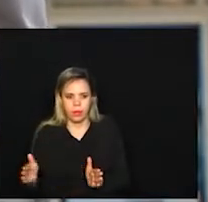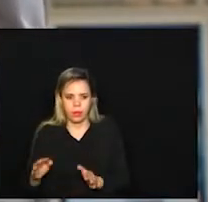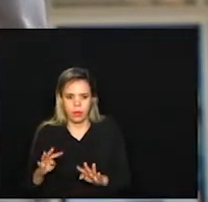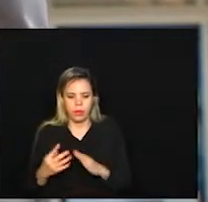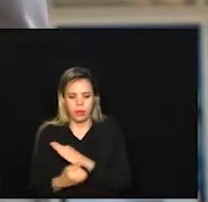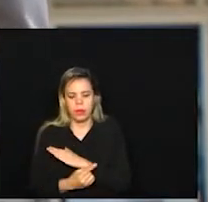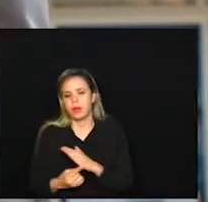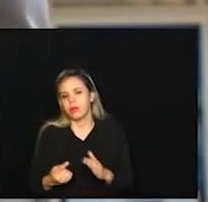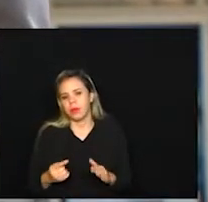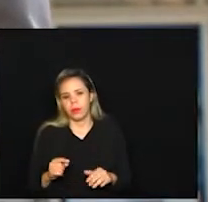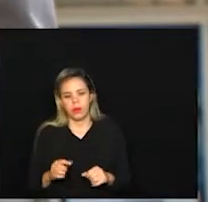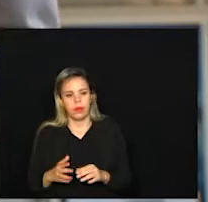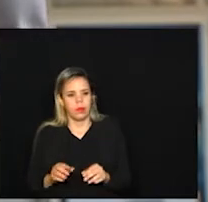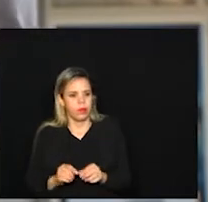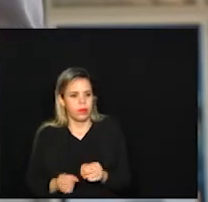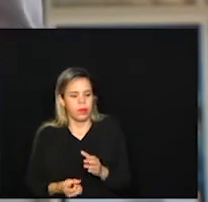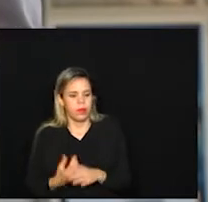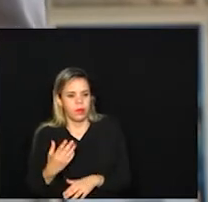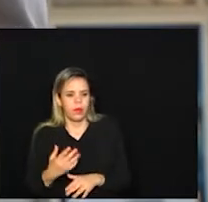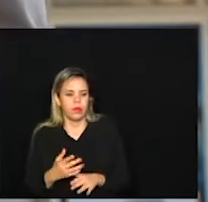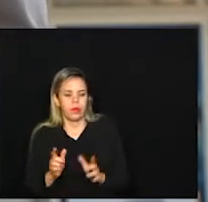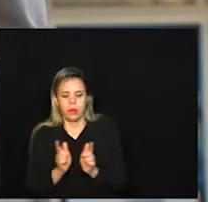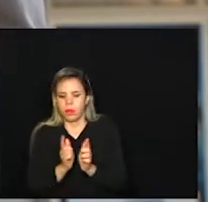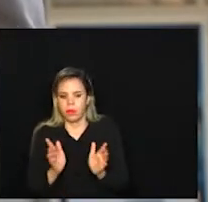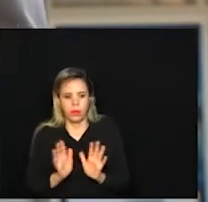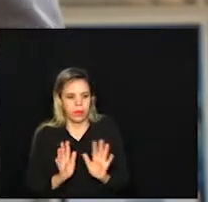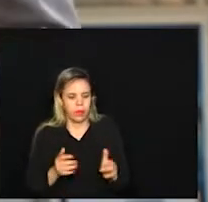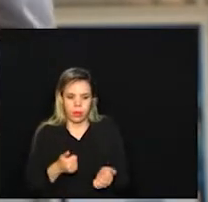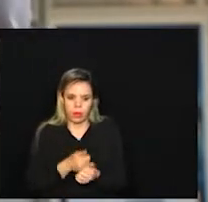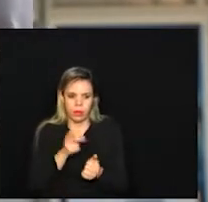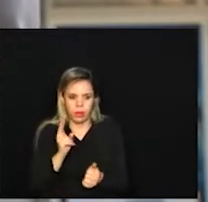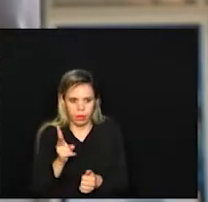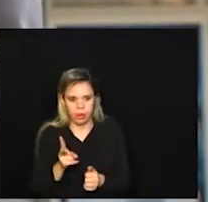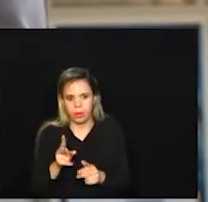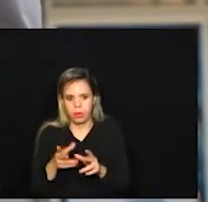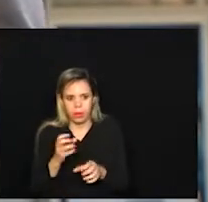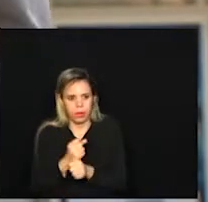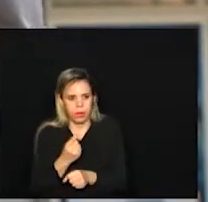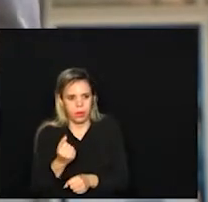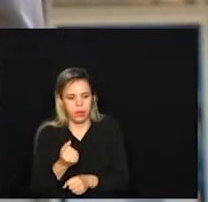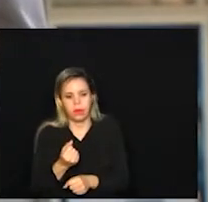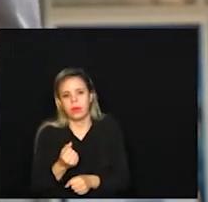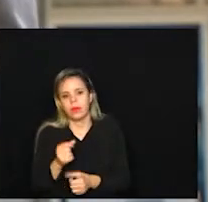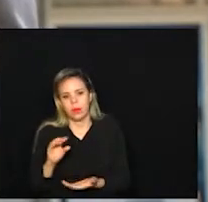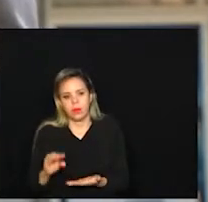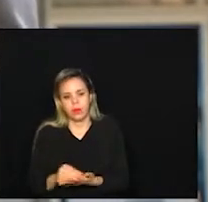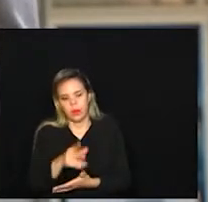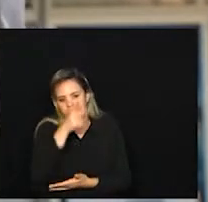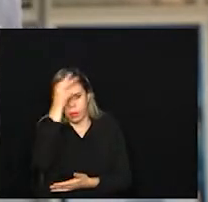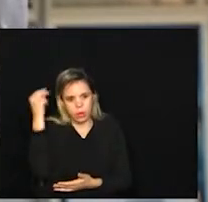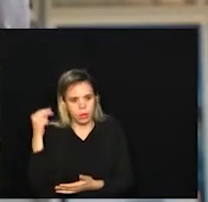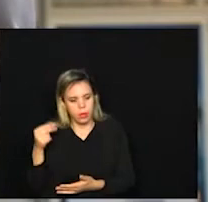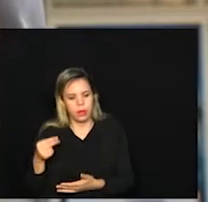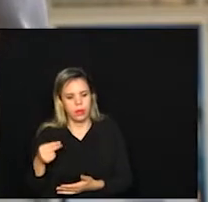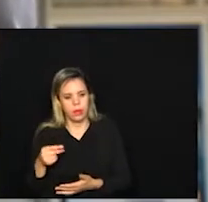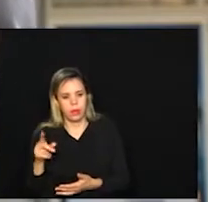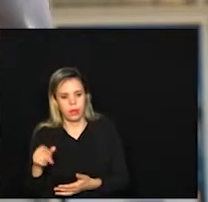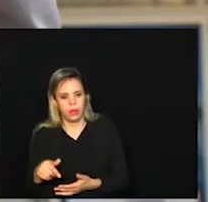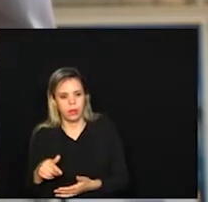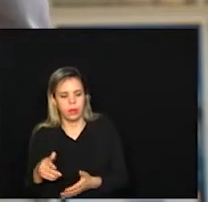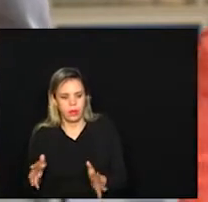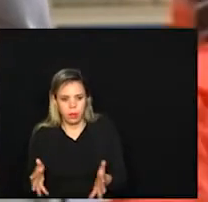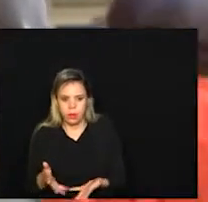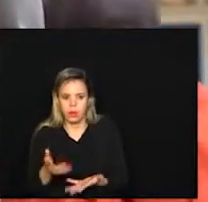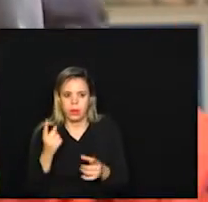a quarentena da pandemia do coronavírus o grupo não deixou de acompanhar as Finanças e orçamentos da Prefeitura em que Paraíso